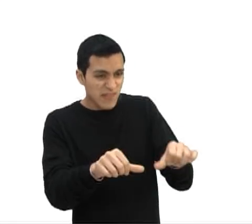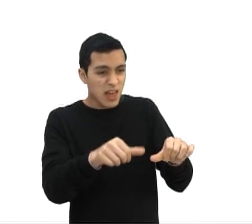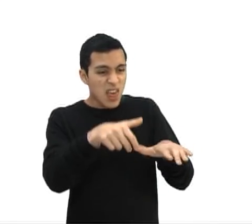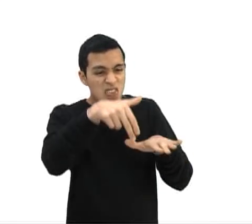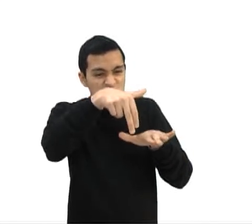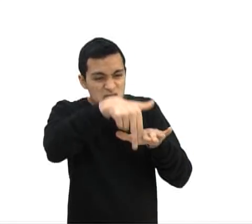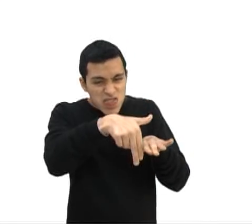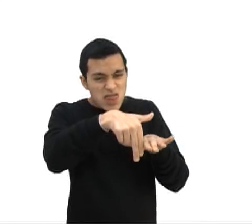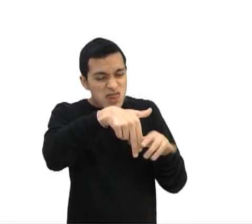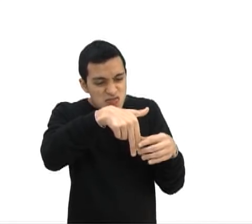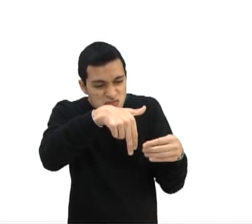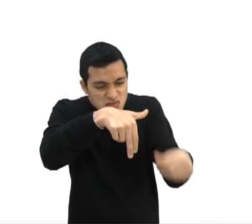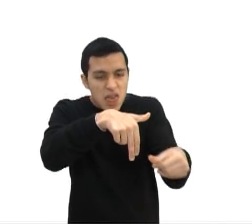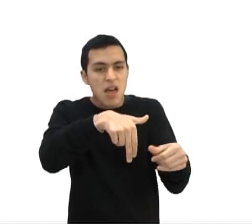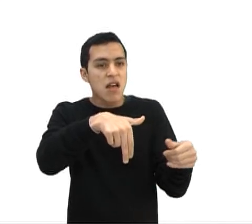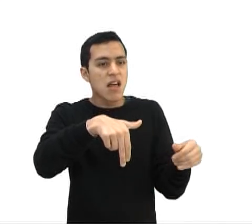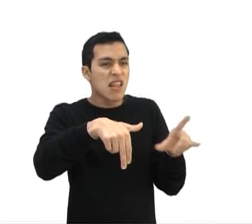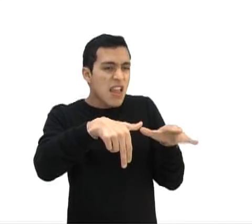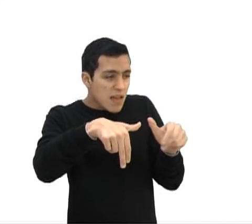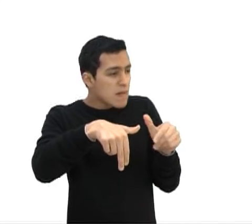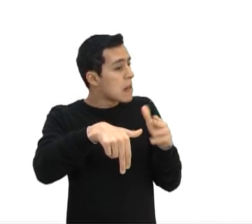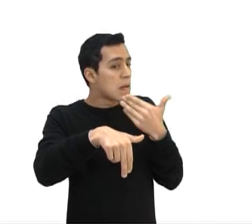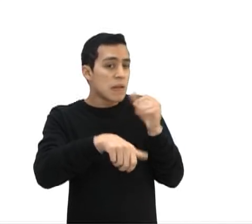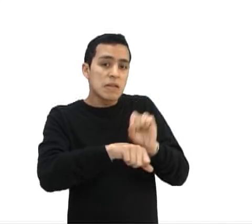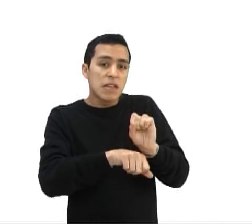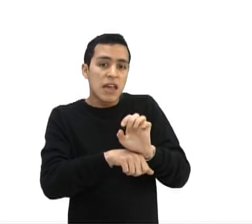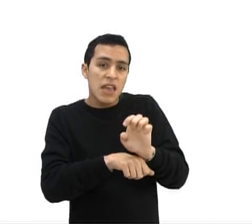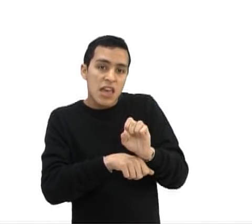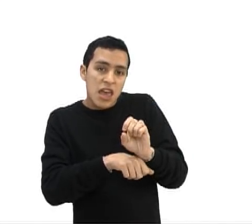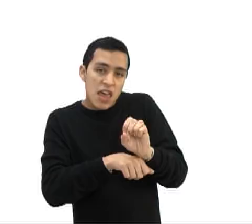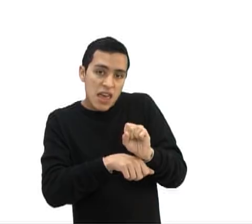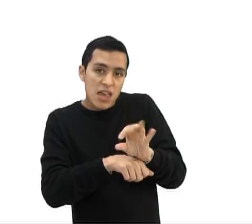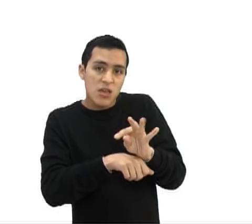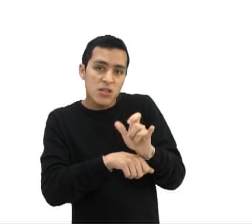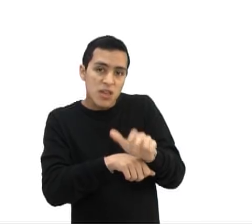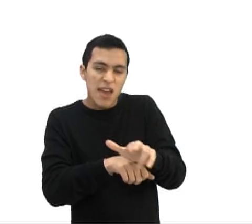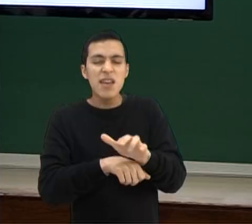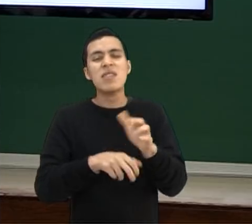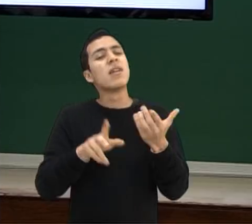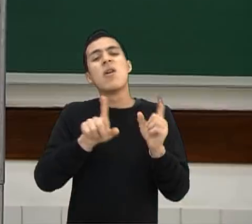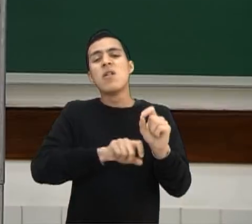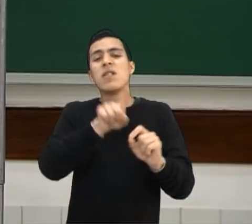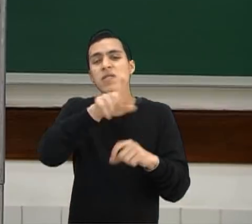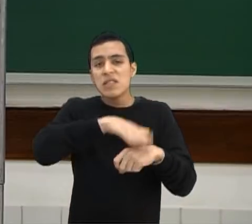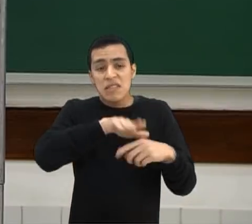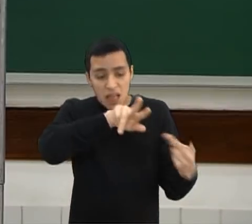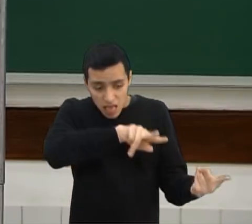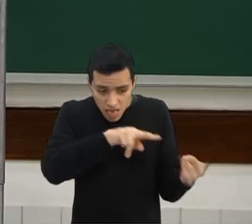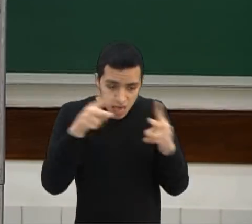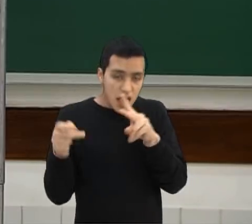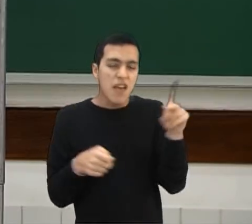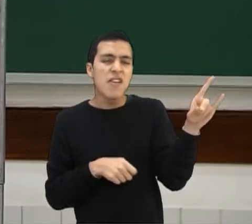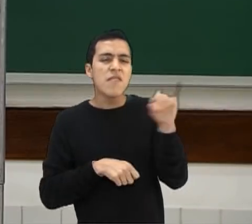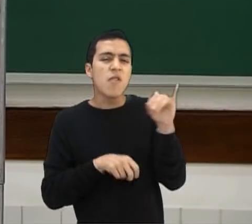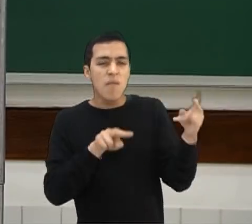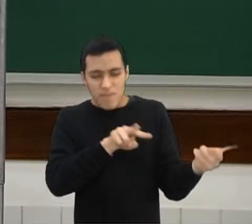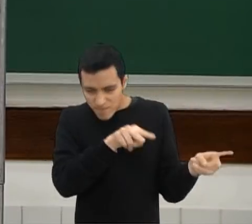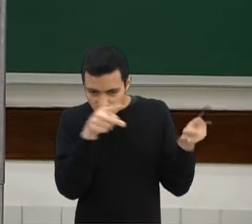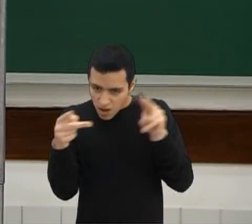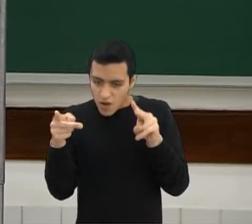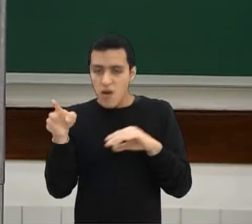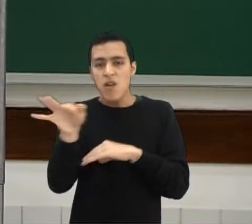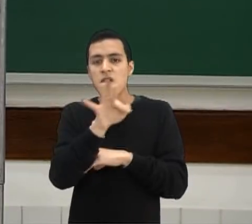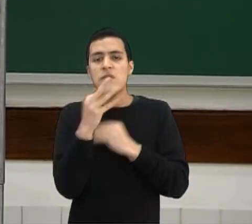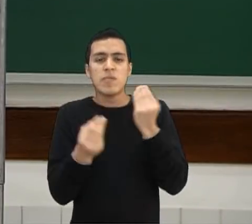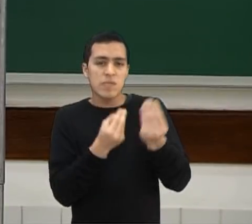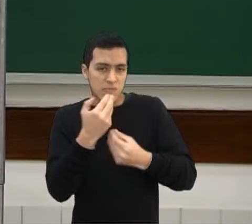lama? Não, senhora, vamos esperar estiar. Então, vamos fazer um exercício aí de transcrição da linguagem informal para o contexto